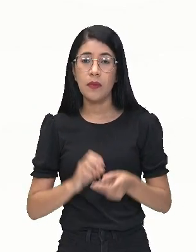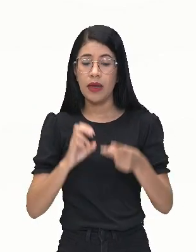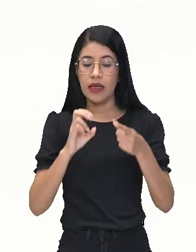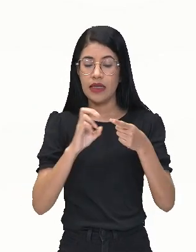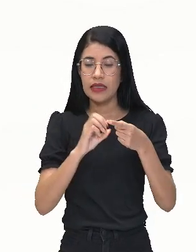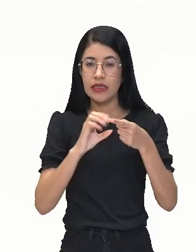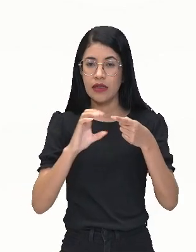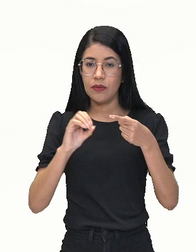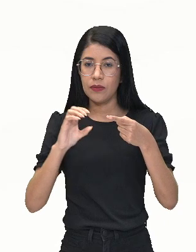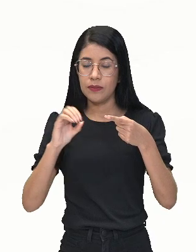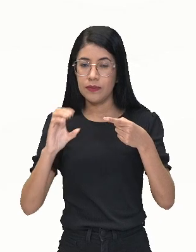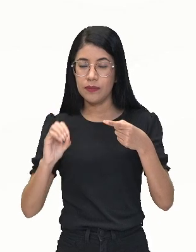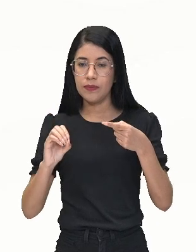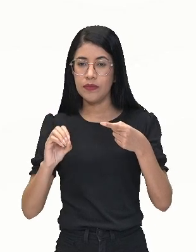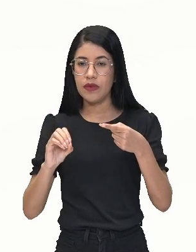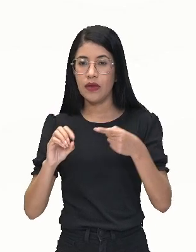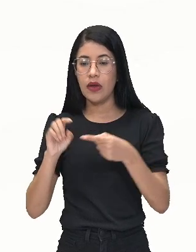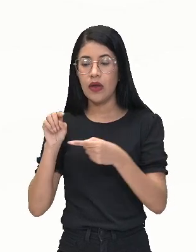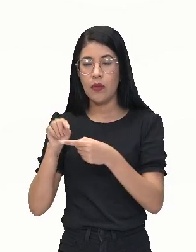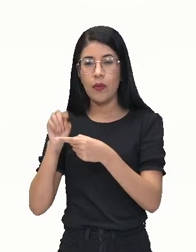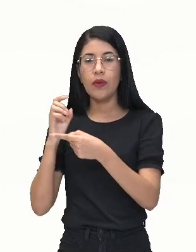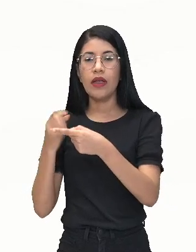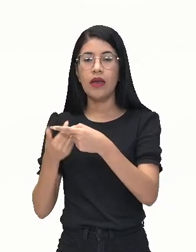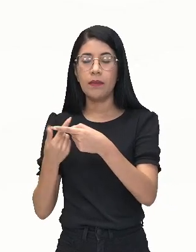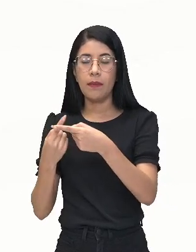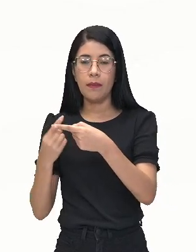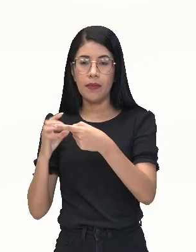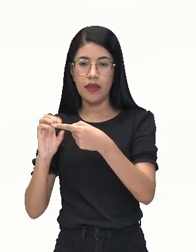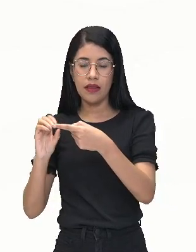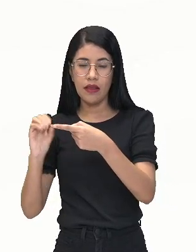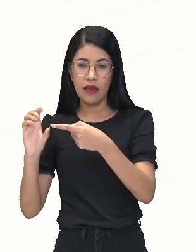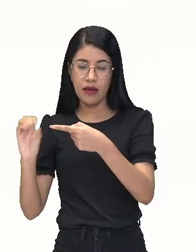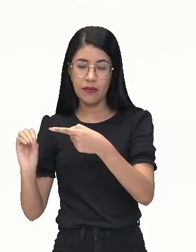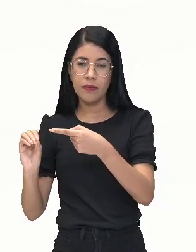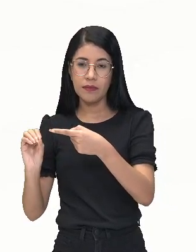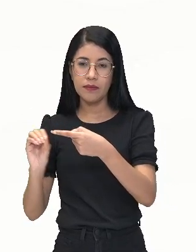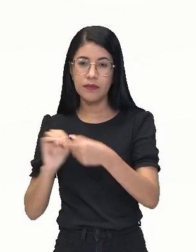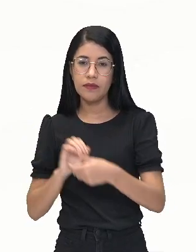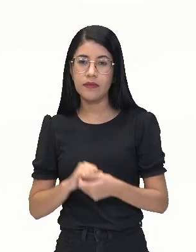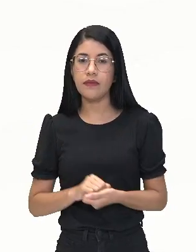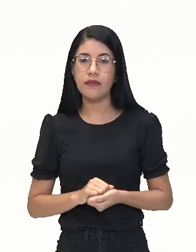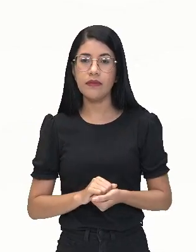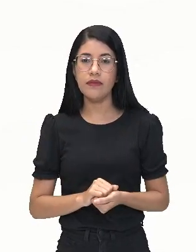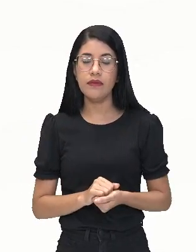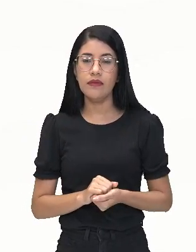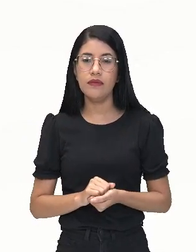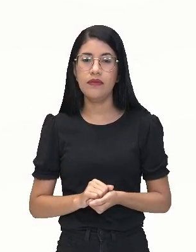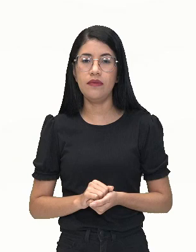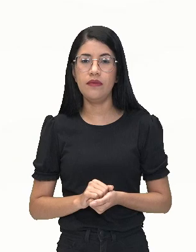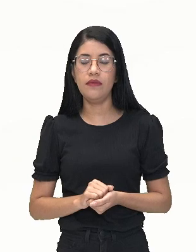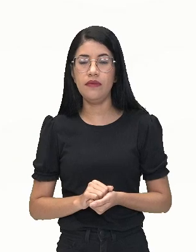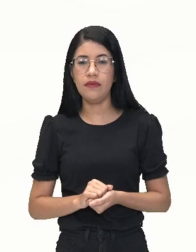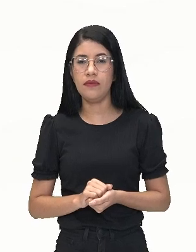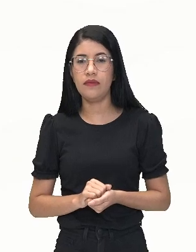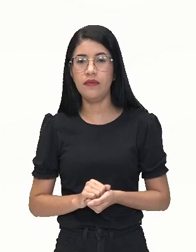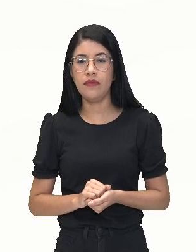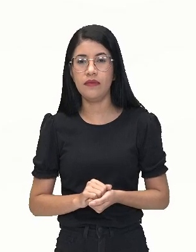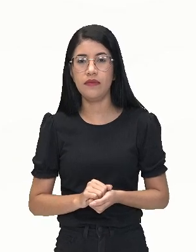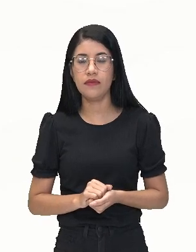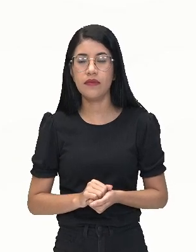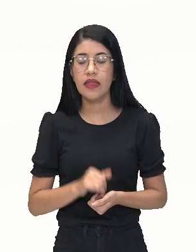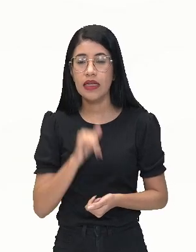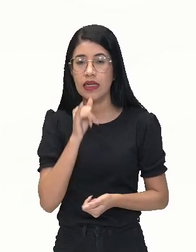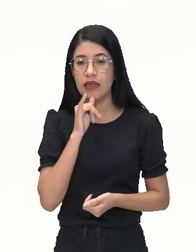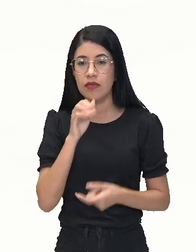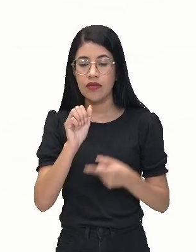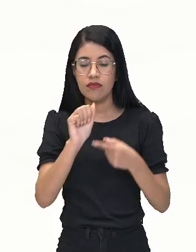5.000. Esse número aqui é o denominador, aqui é 10.000. Neste caso, vou colocar aqui A e